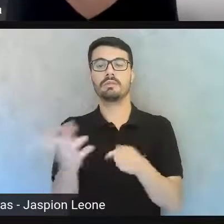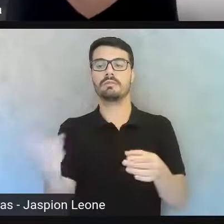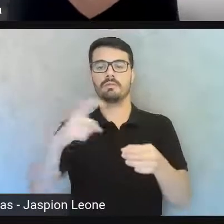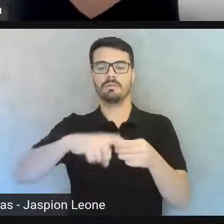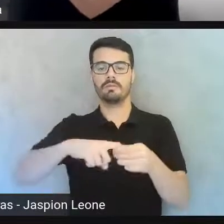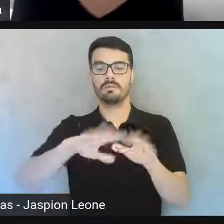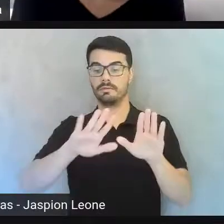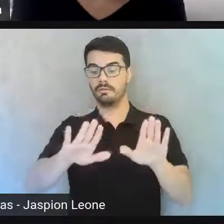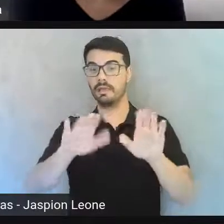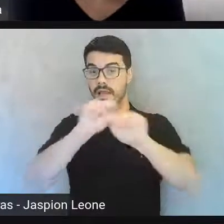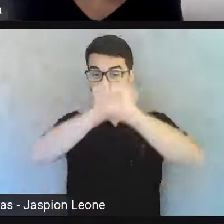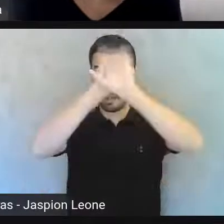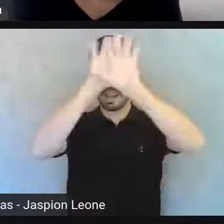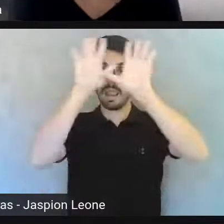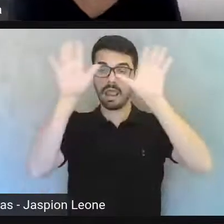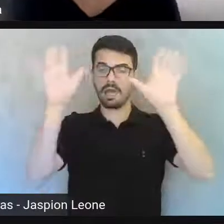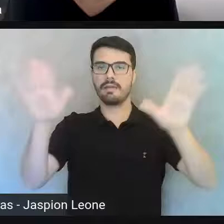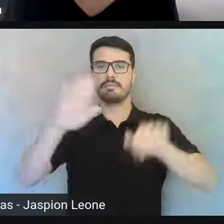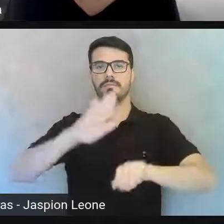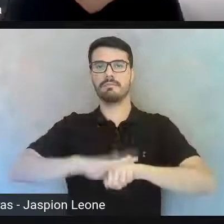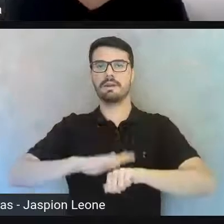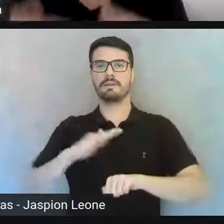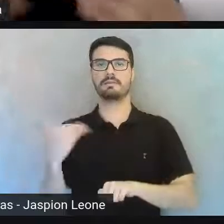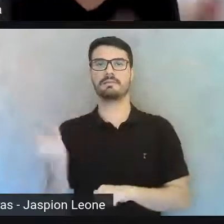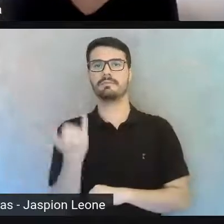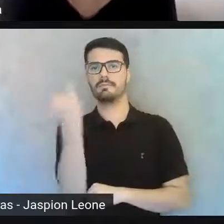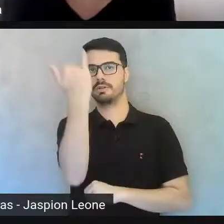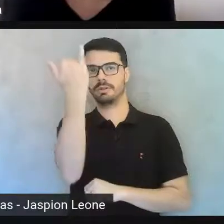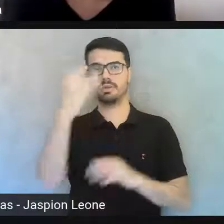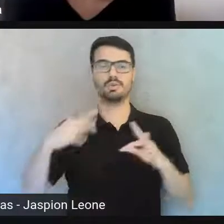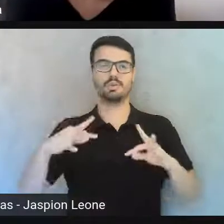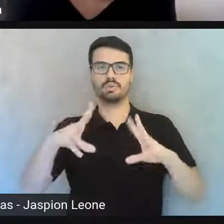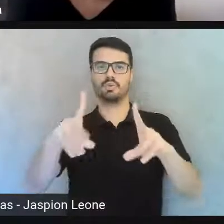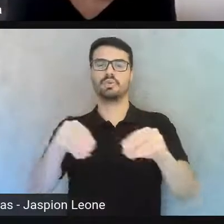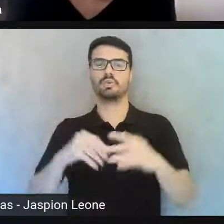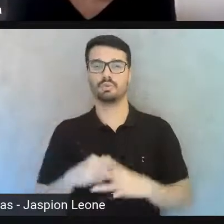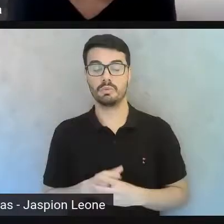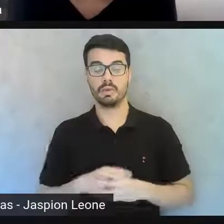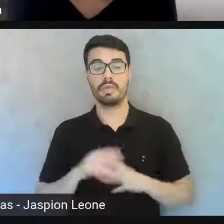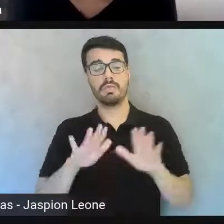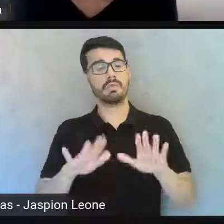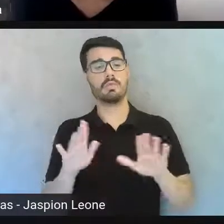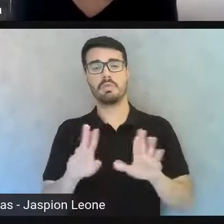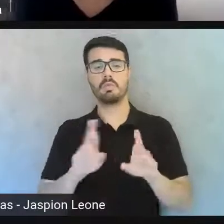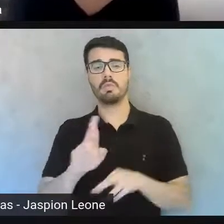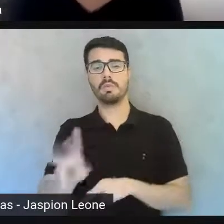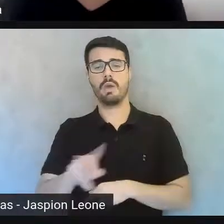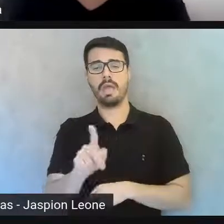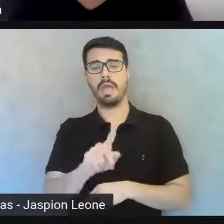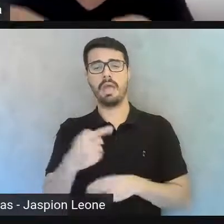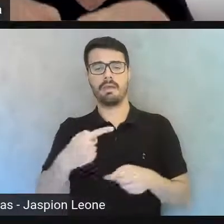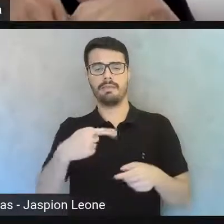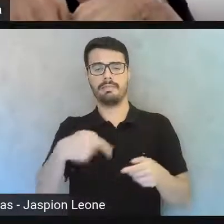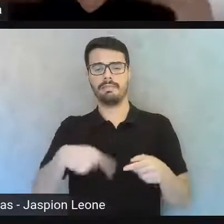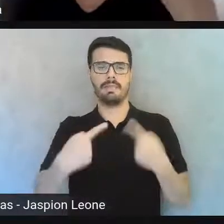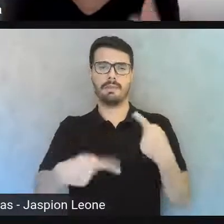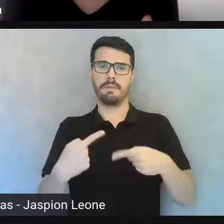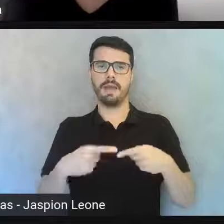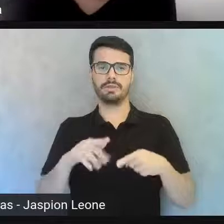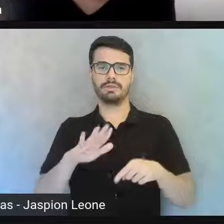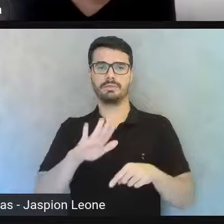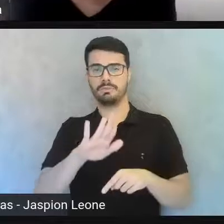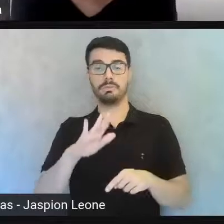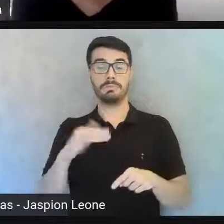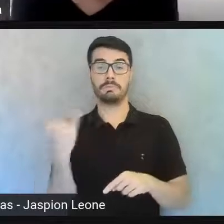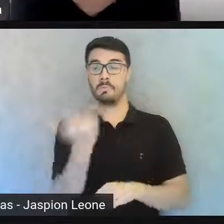aqui eu acho que é um ponto mais importante de tudo, que não é nem ponto do debate, não sei se da retomada é um ponto mais crucial